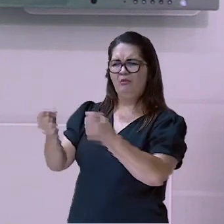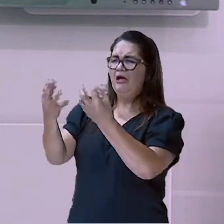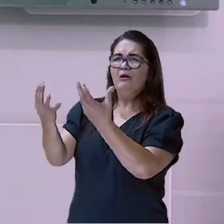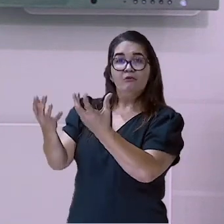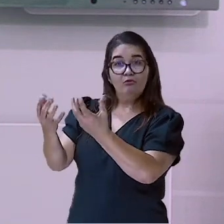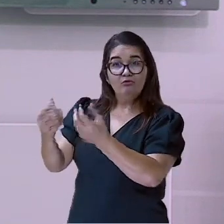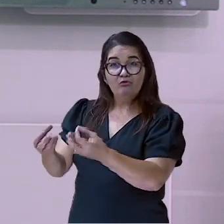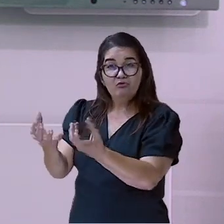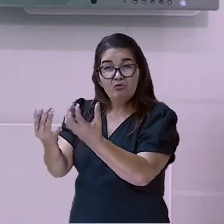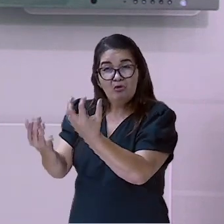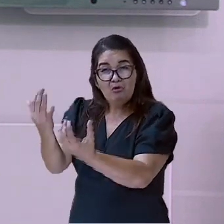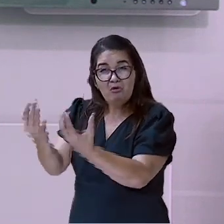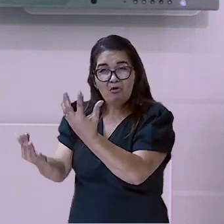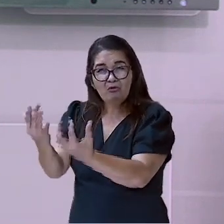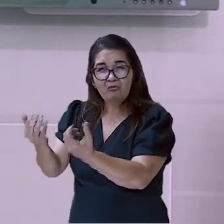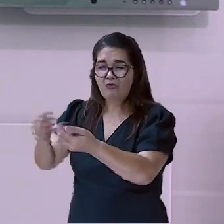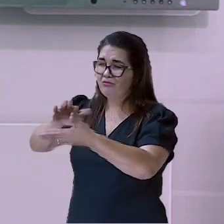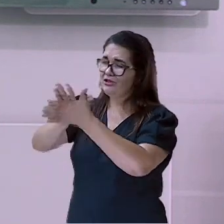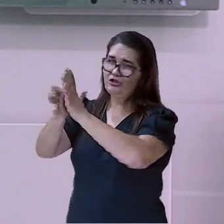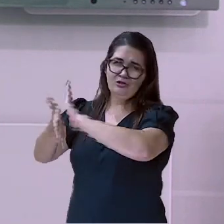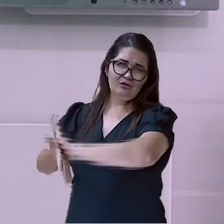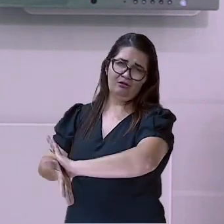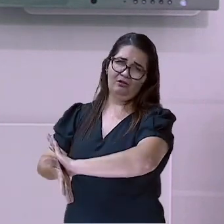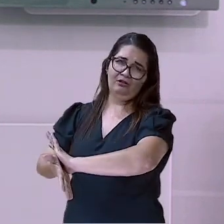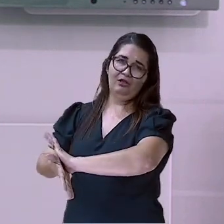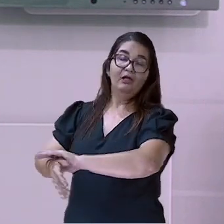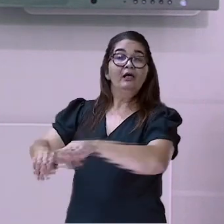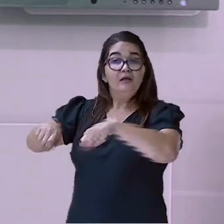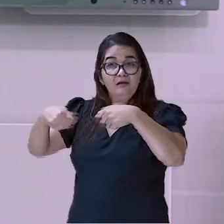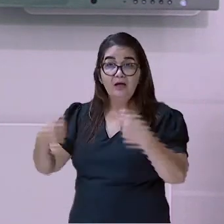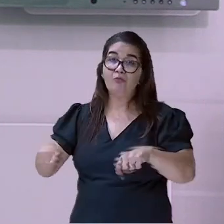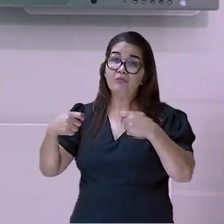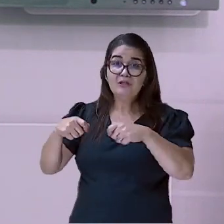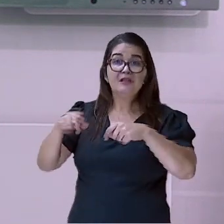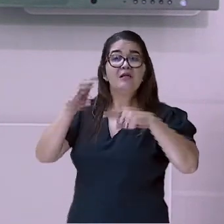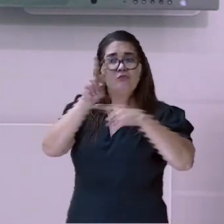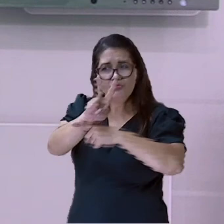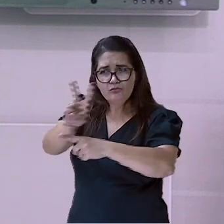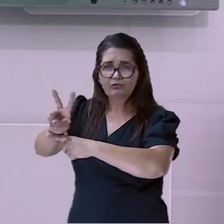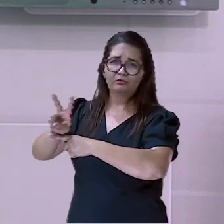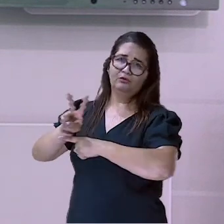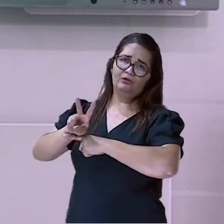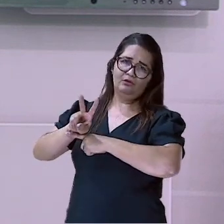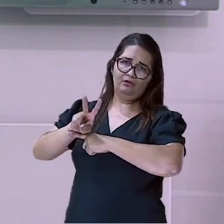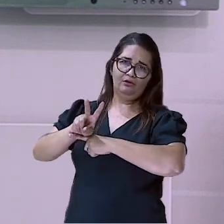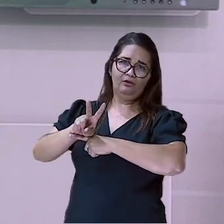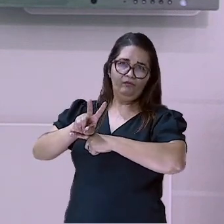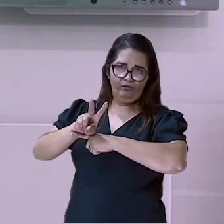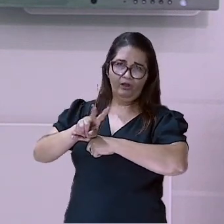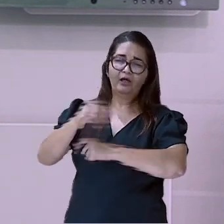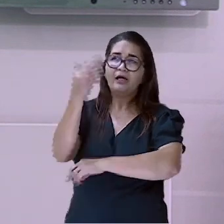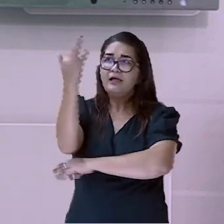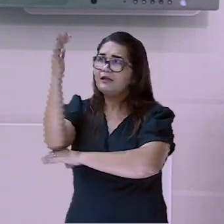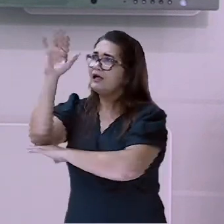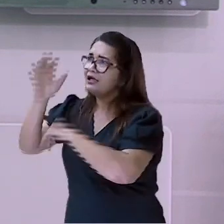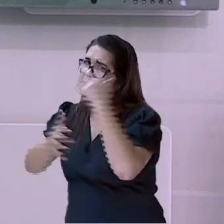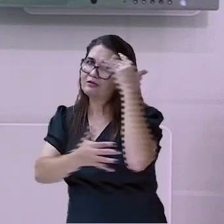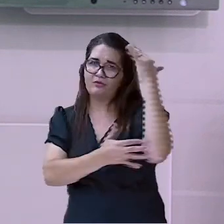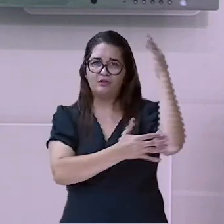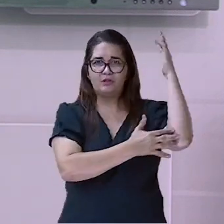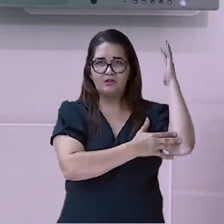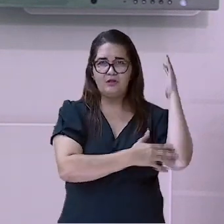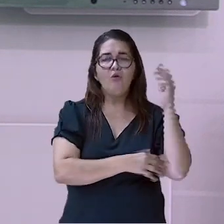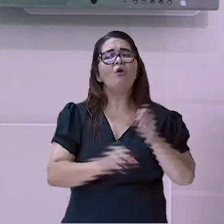que é preservar? É manter a mata. A gente pode usar o que for retirado da mata, mas com